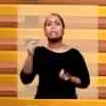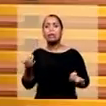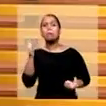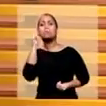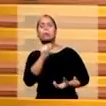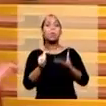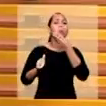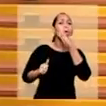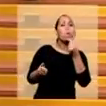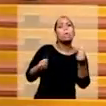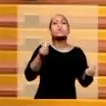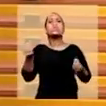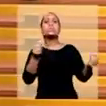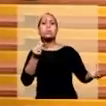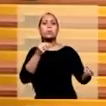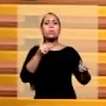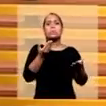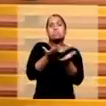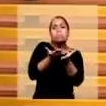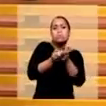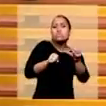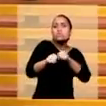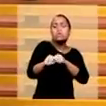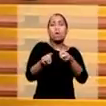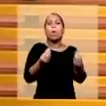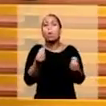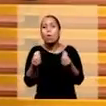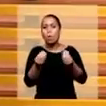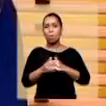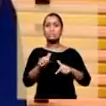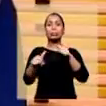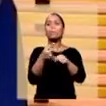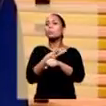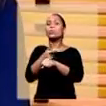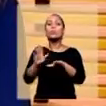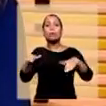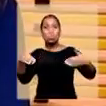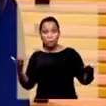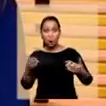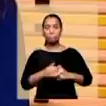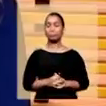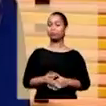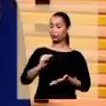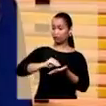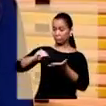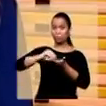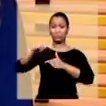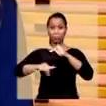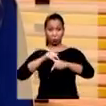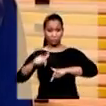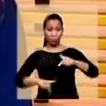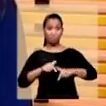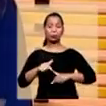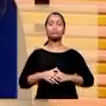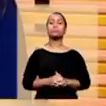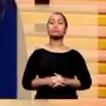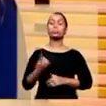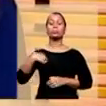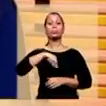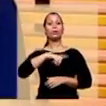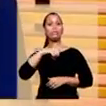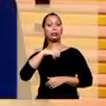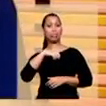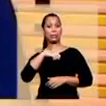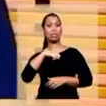mais mulher? Que formação eles têm? Que tipo de emprego eles procuram? A Secretaria do Trabalho,